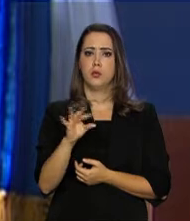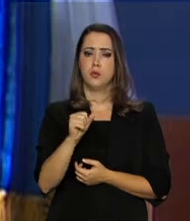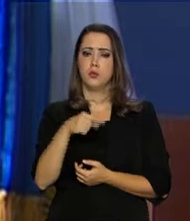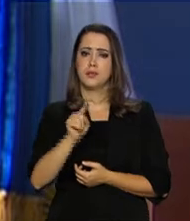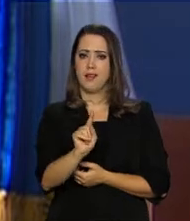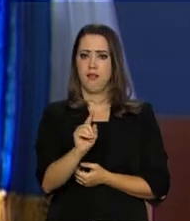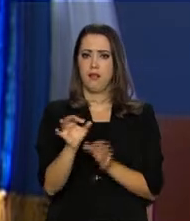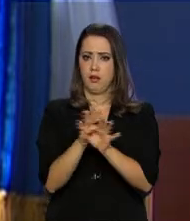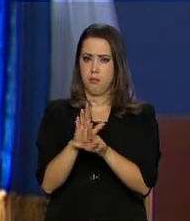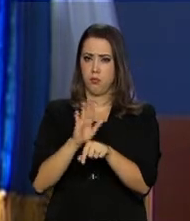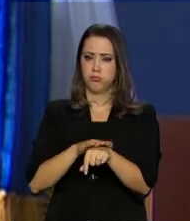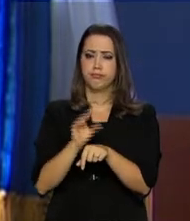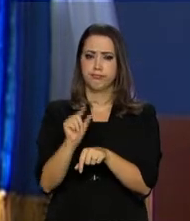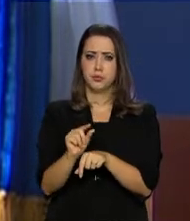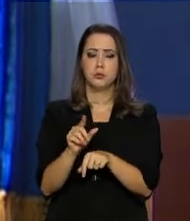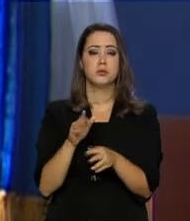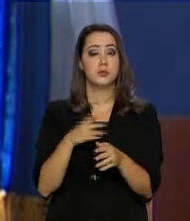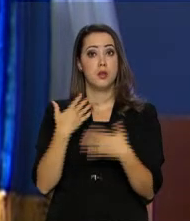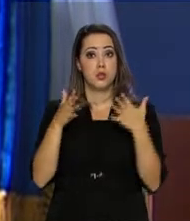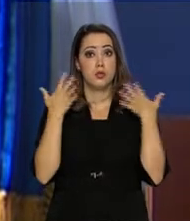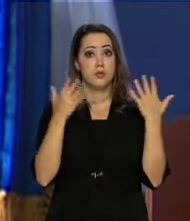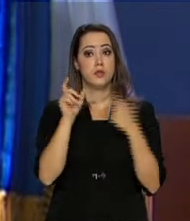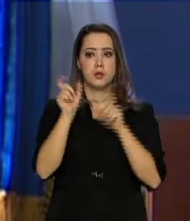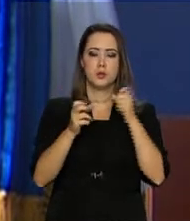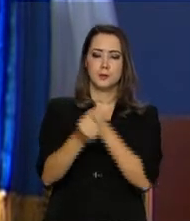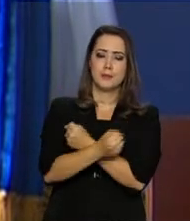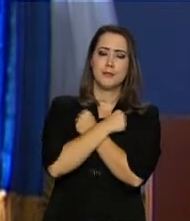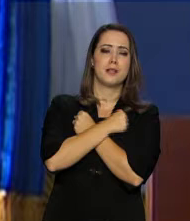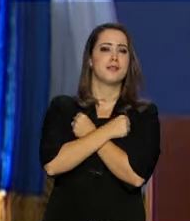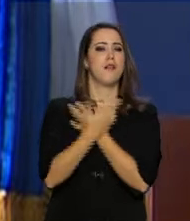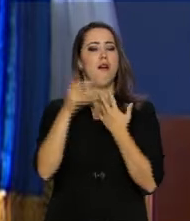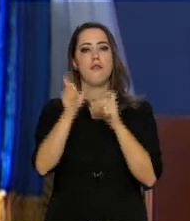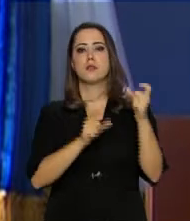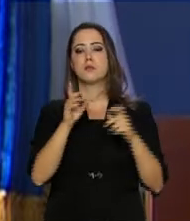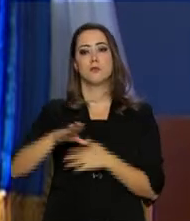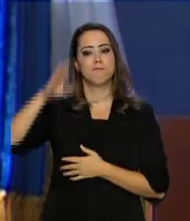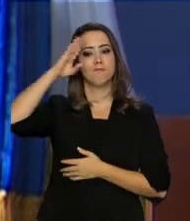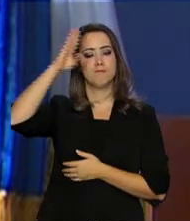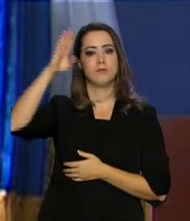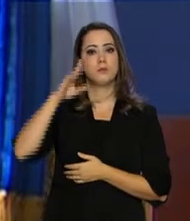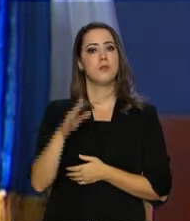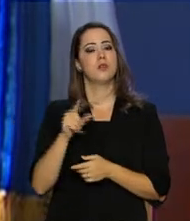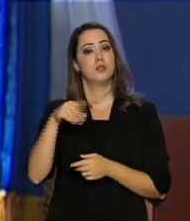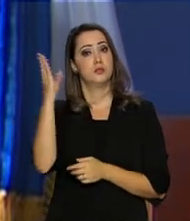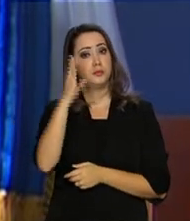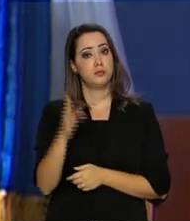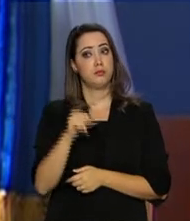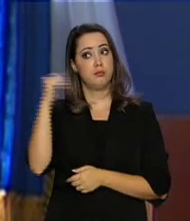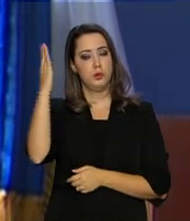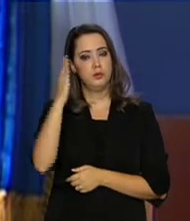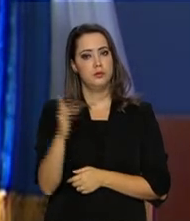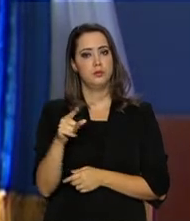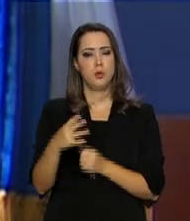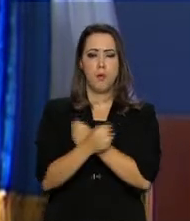pudemos verificar pelo vídeo a alegria daqueles que abraçavam os militares brasileiros.